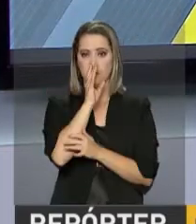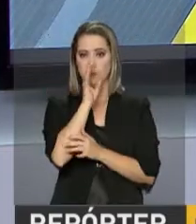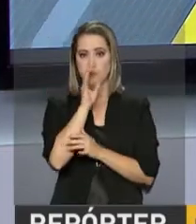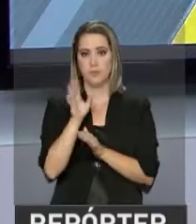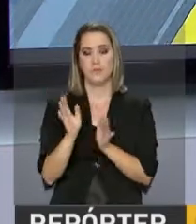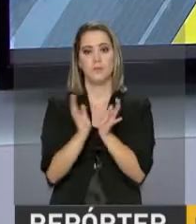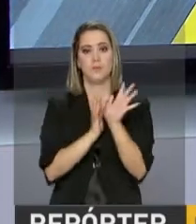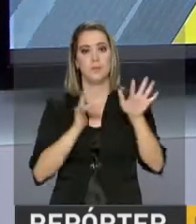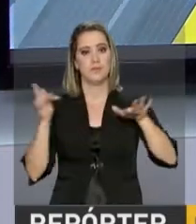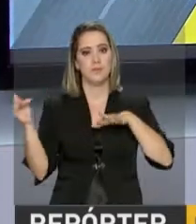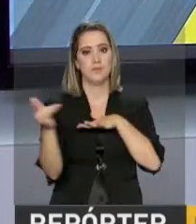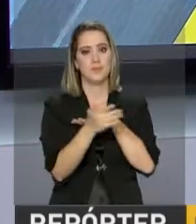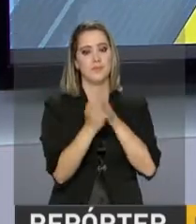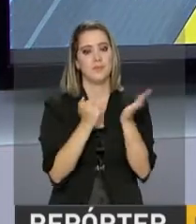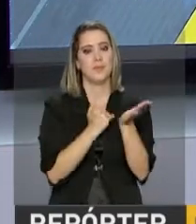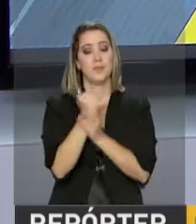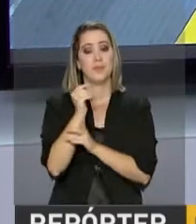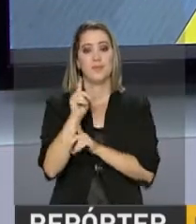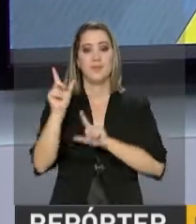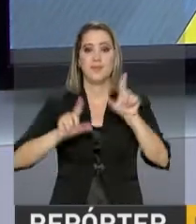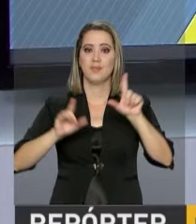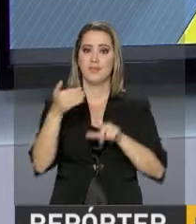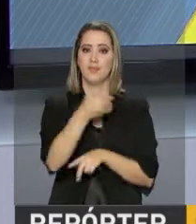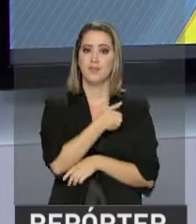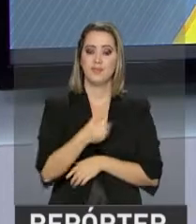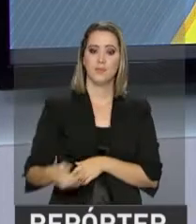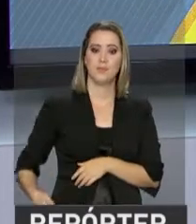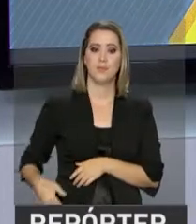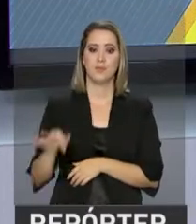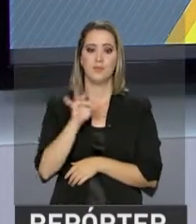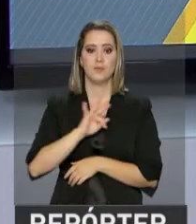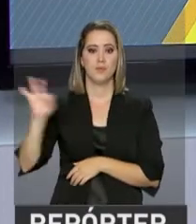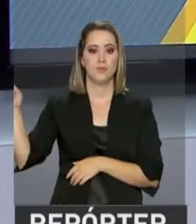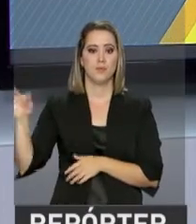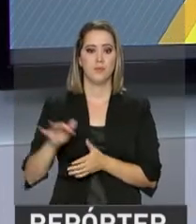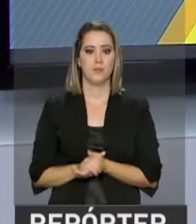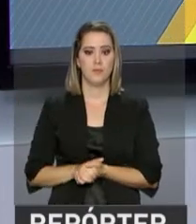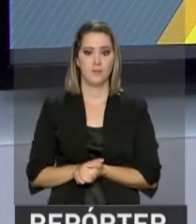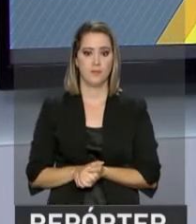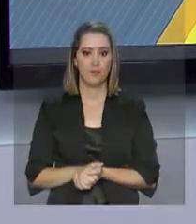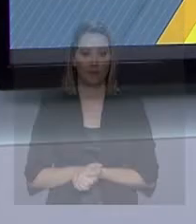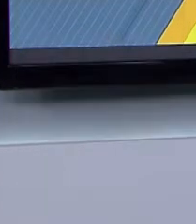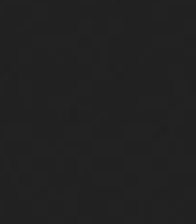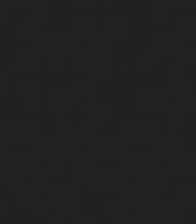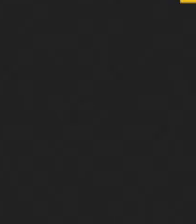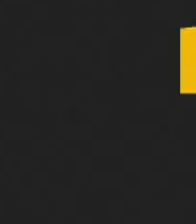também em nossas redes sociais. Continue na NBR, a TV do Governo Federal.